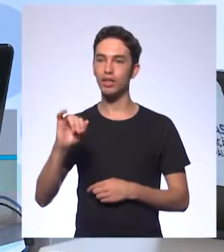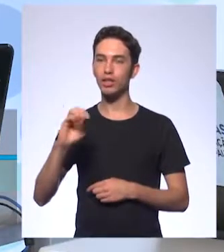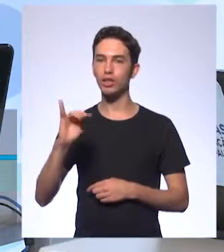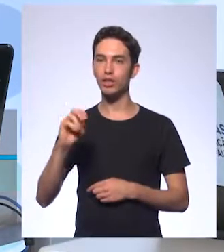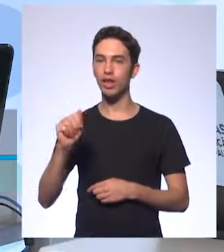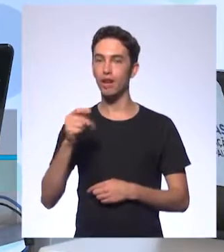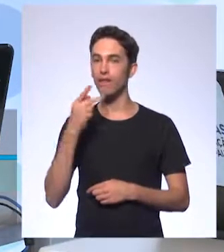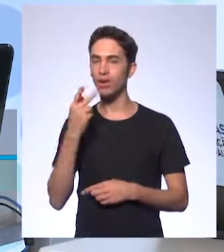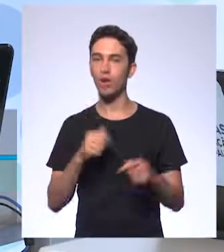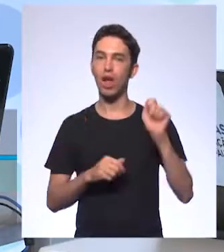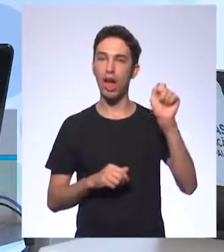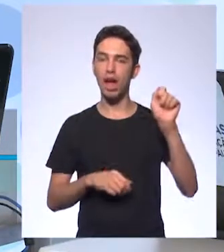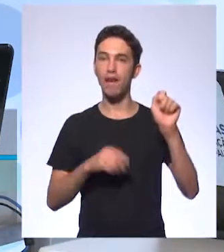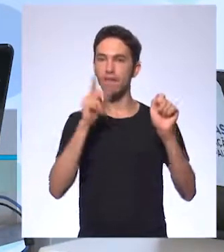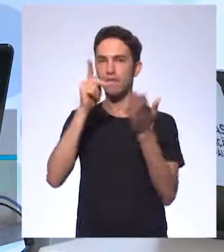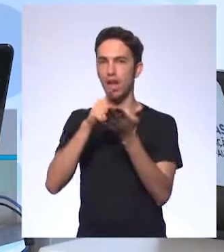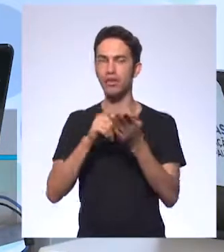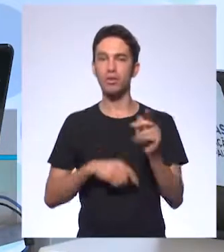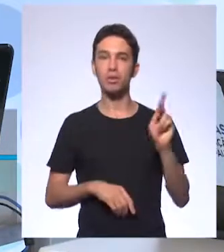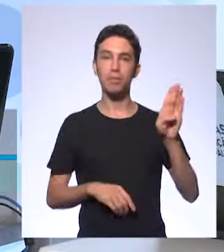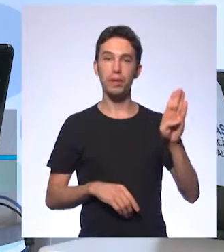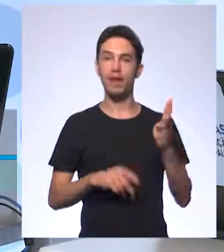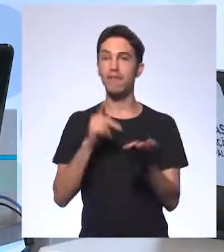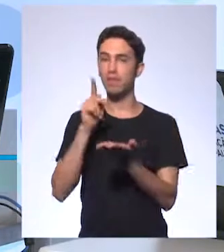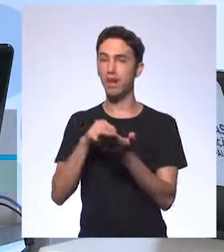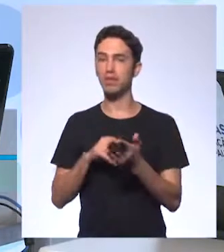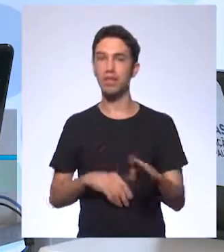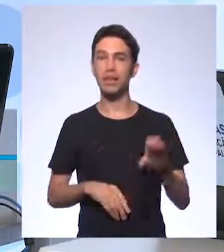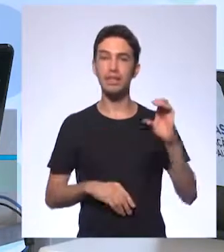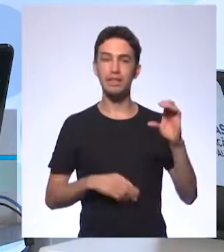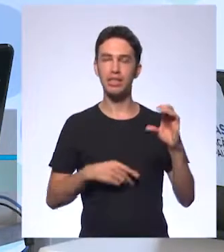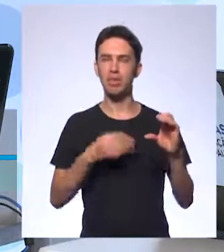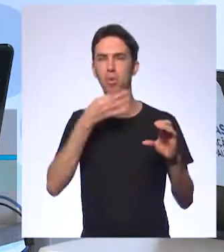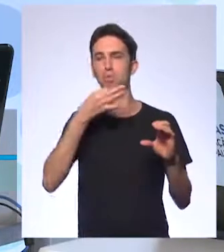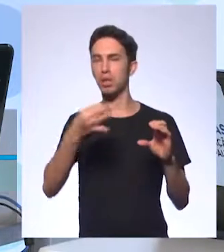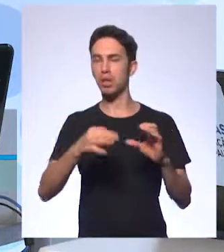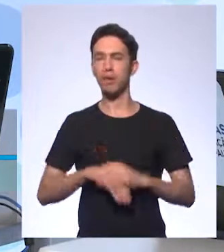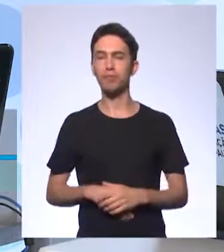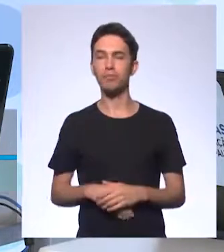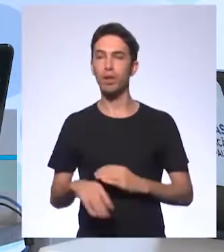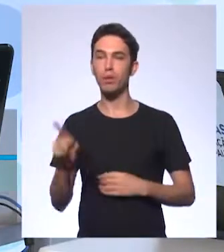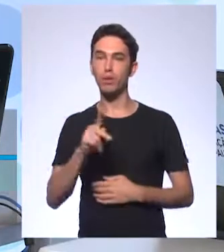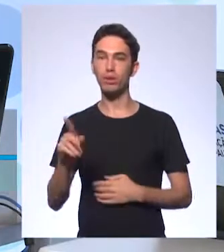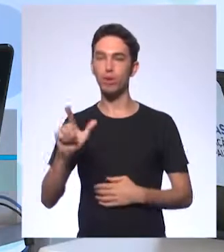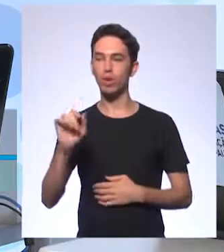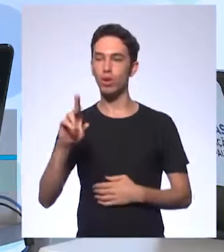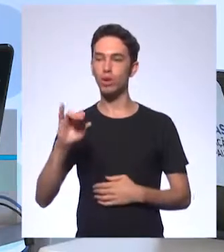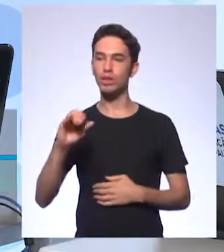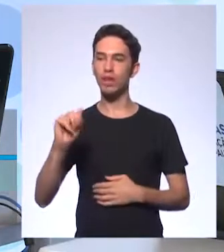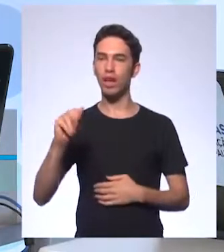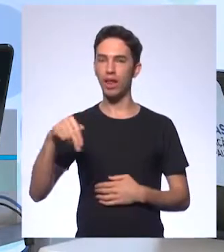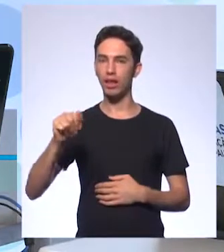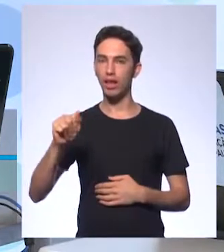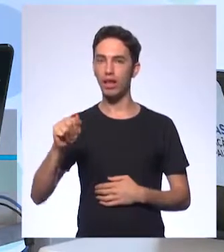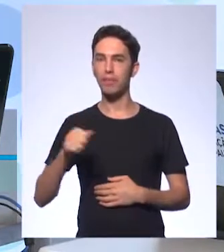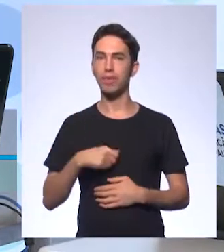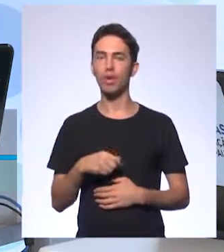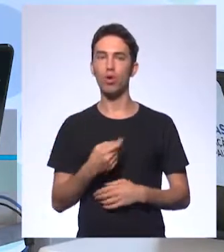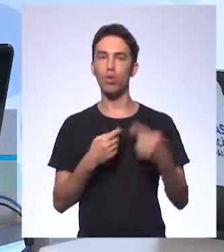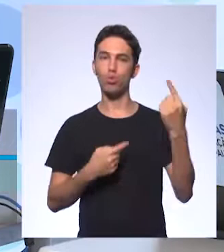fato. B, fato. C, opinião. Professora Luciana: